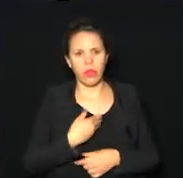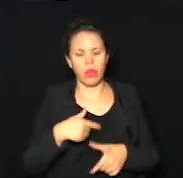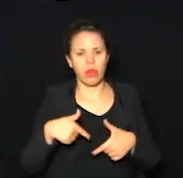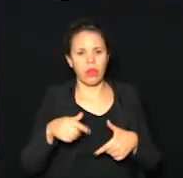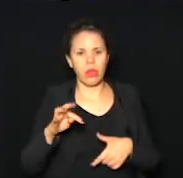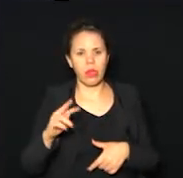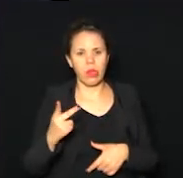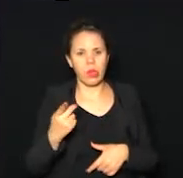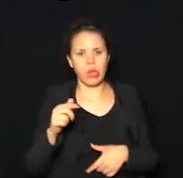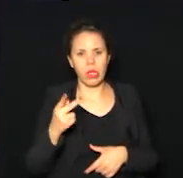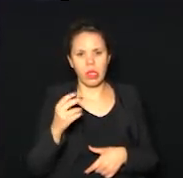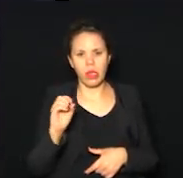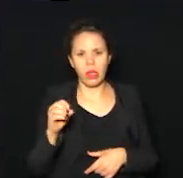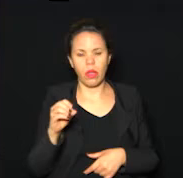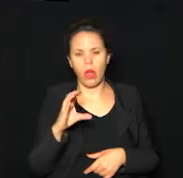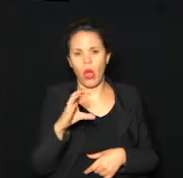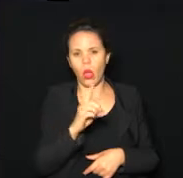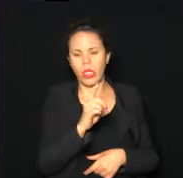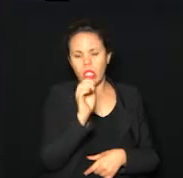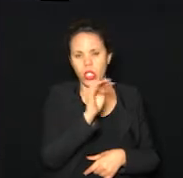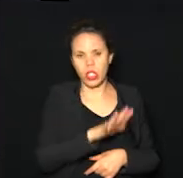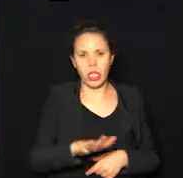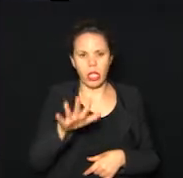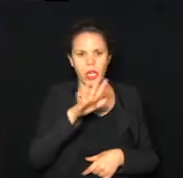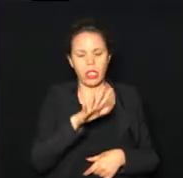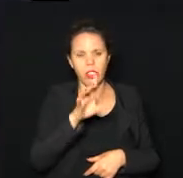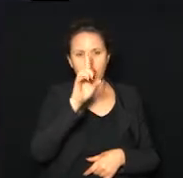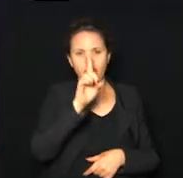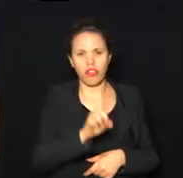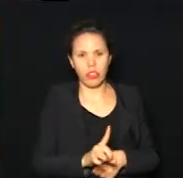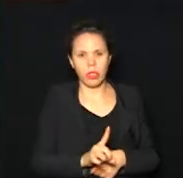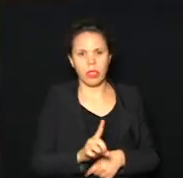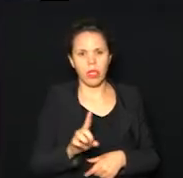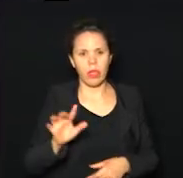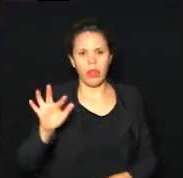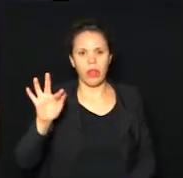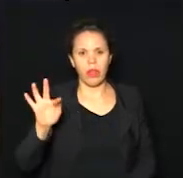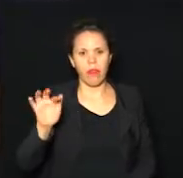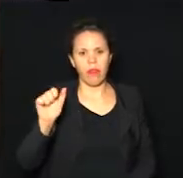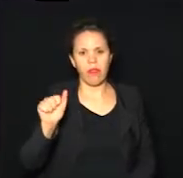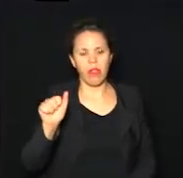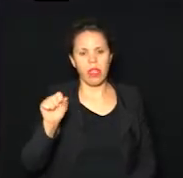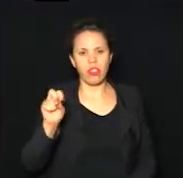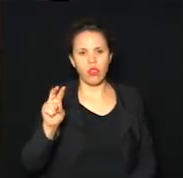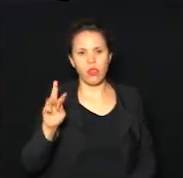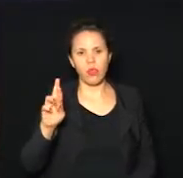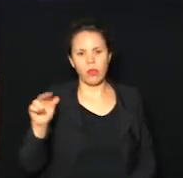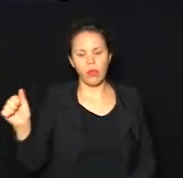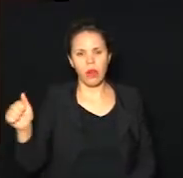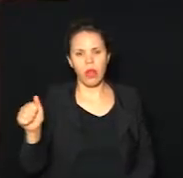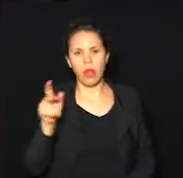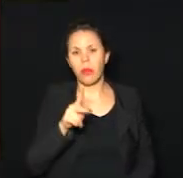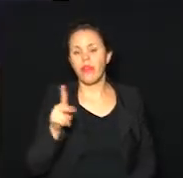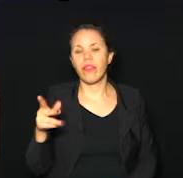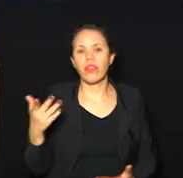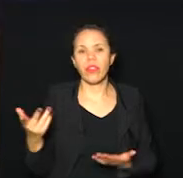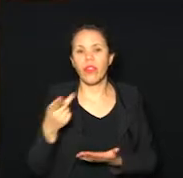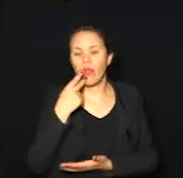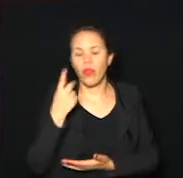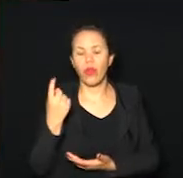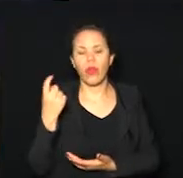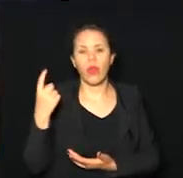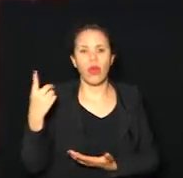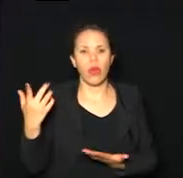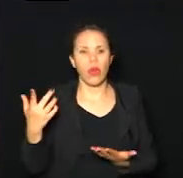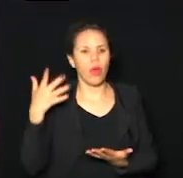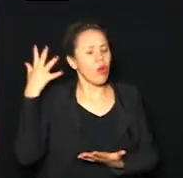companheiro, meu coordenador geral, inclusive, da direção nacional da FASUBRA, sabe disso, mas o professor Marcelo foi um ícone. Os discursos e